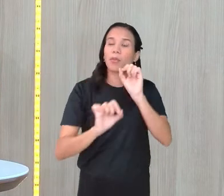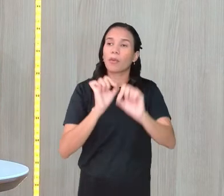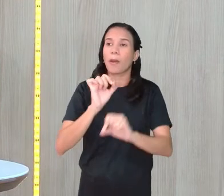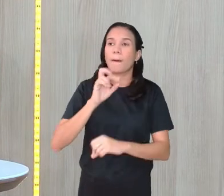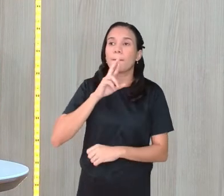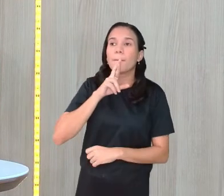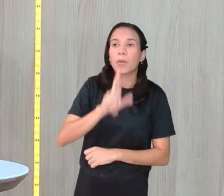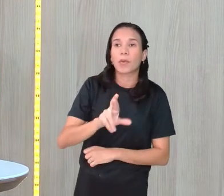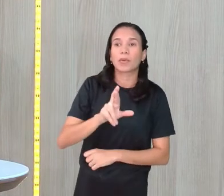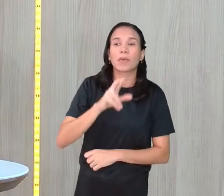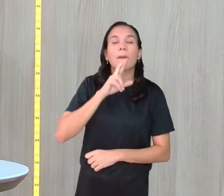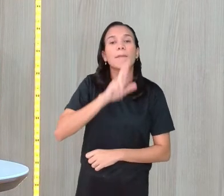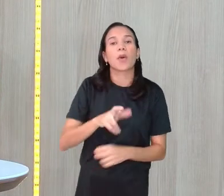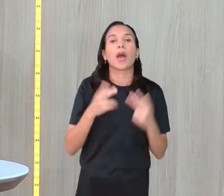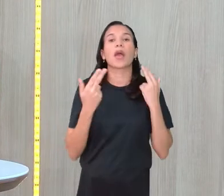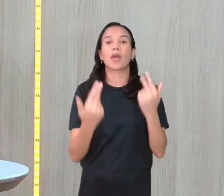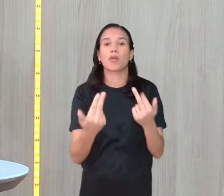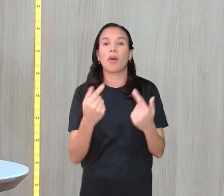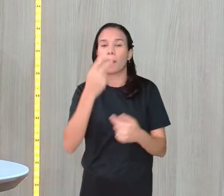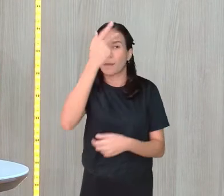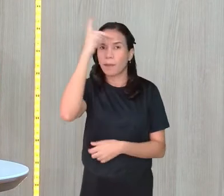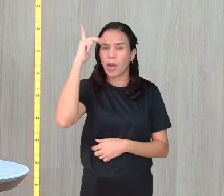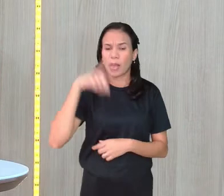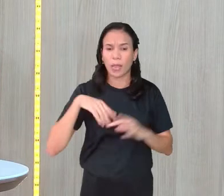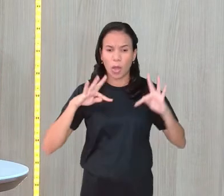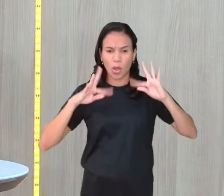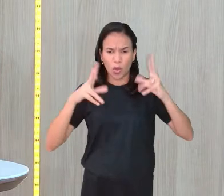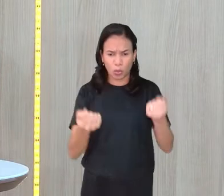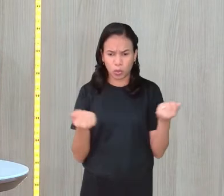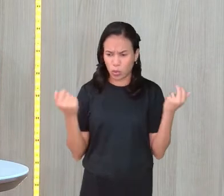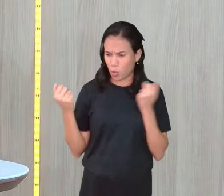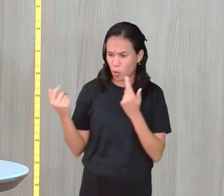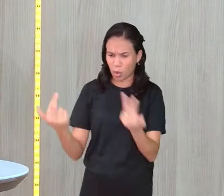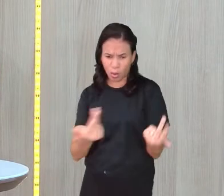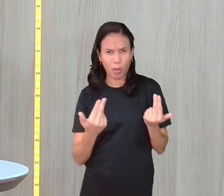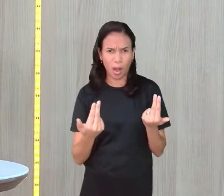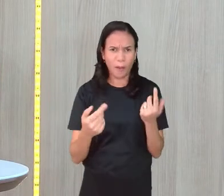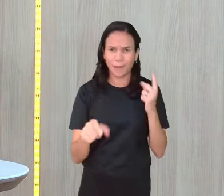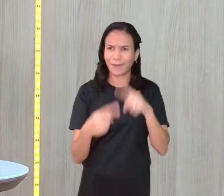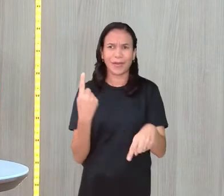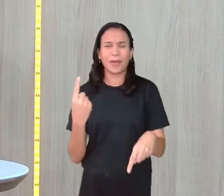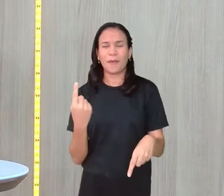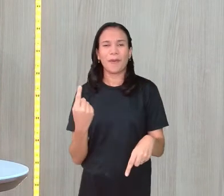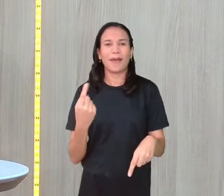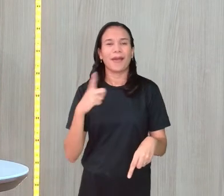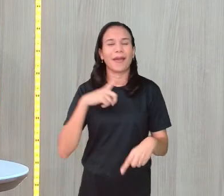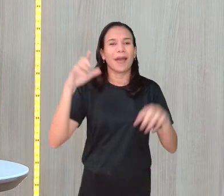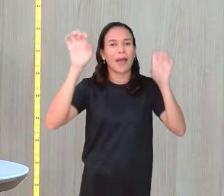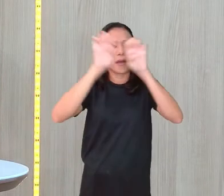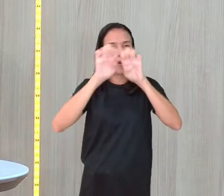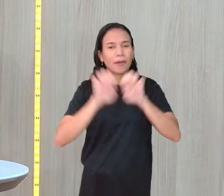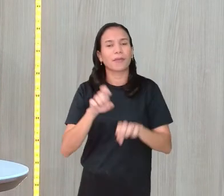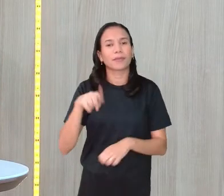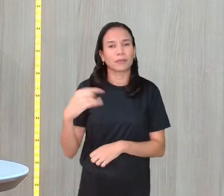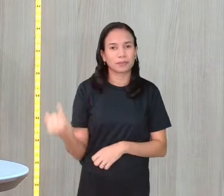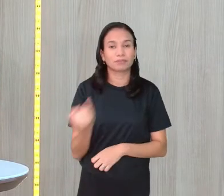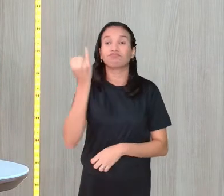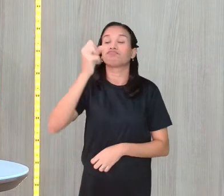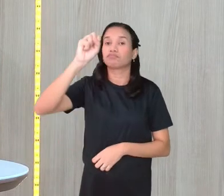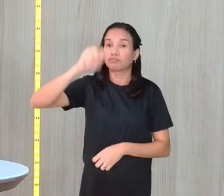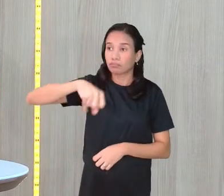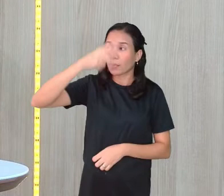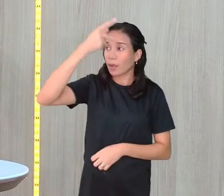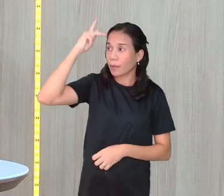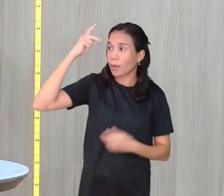né? Se o resultado é igual, é como se tivesse tudo igual e não está, né? A estrutura é importantíssima. Você tem que